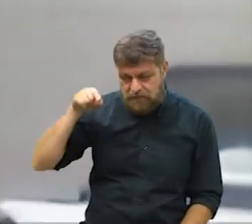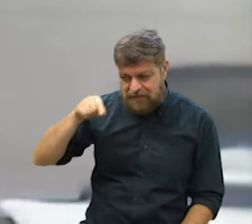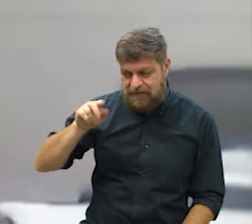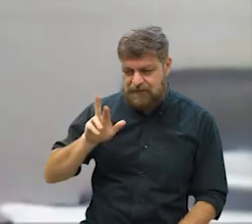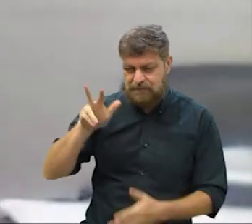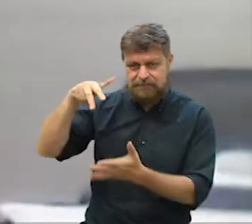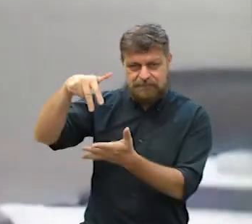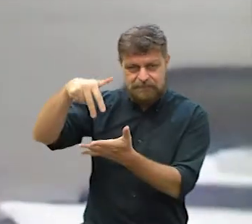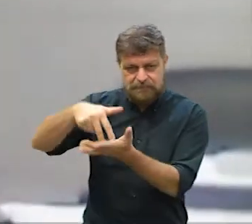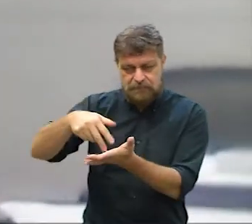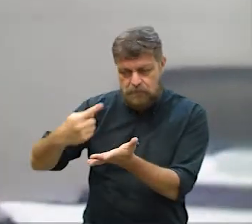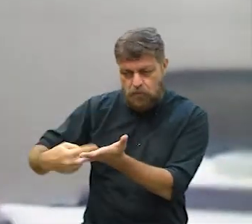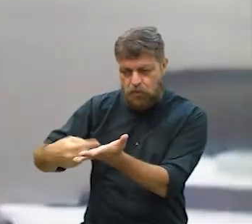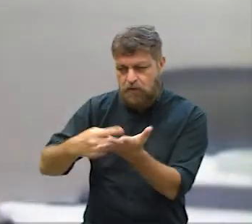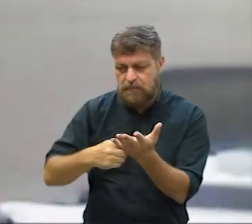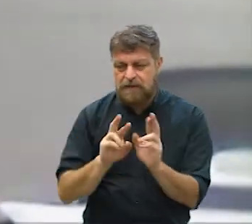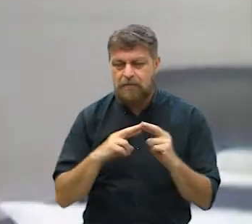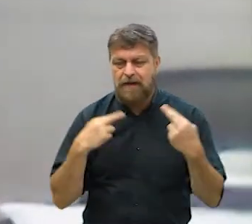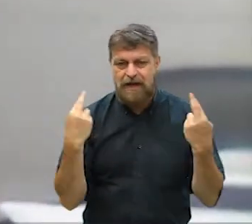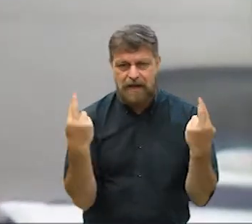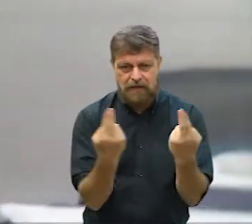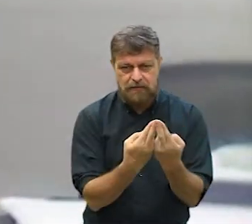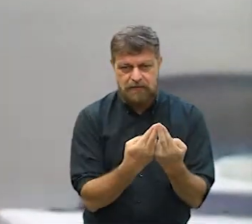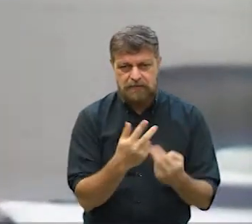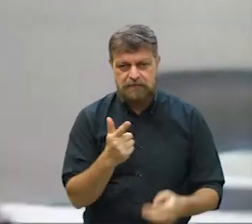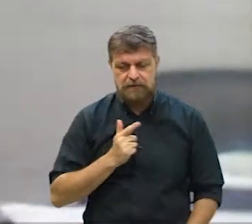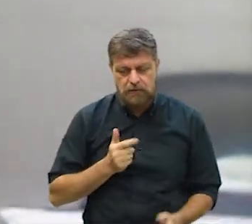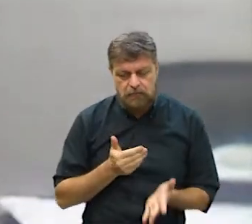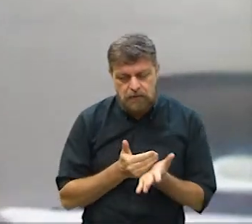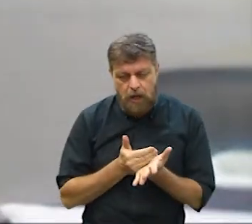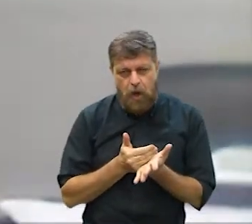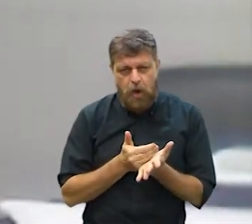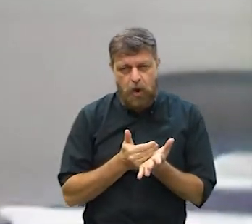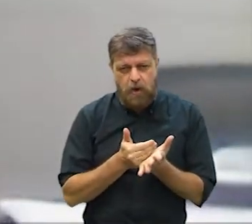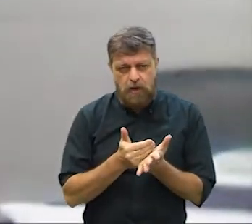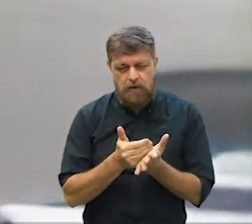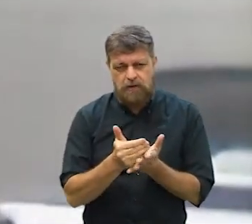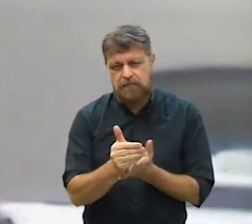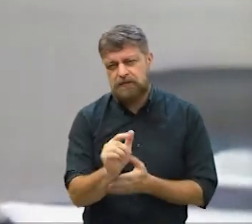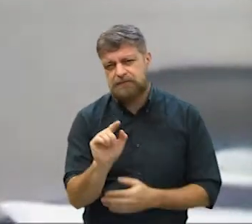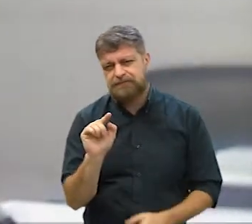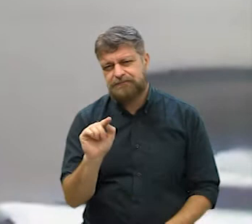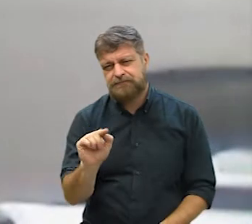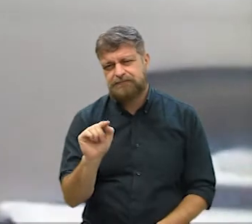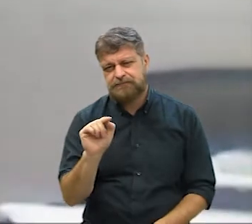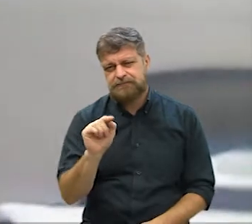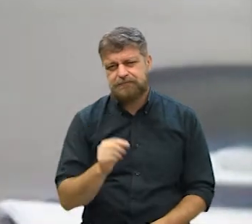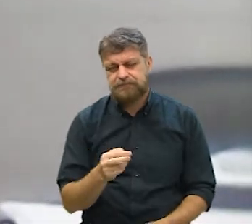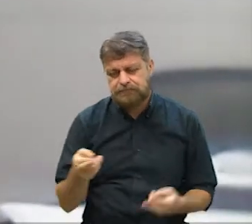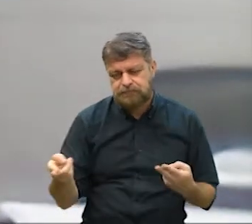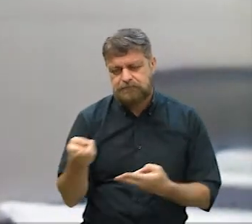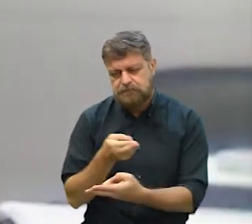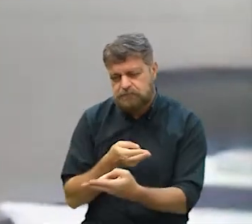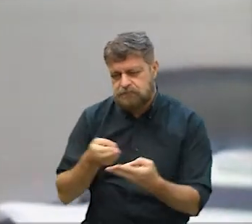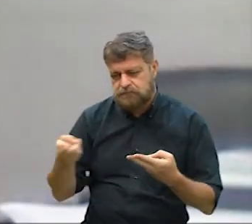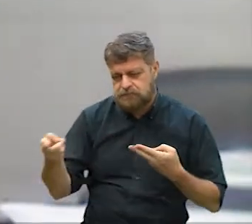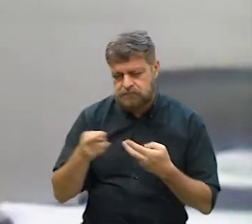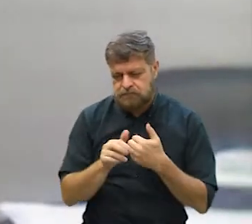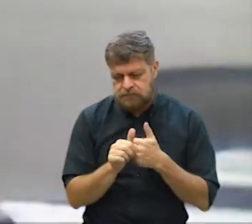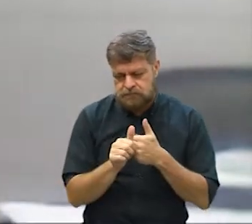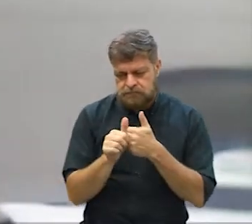daquela região, marcam reunião com a gente, e isso entra num processo de relacionamento,